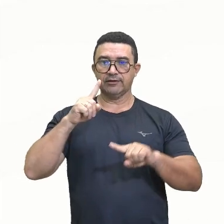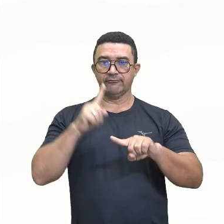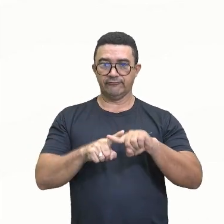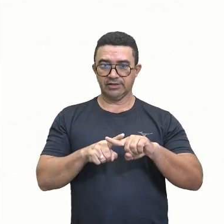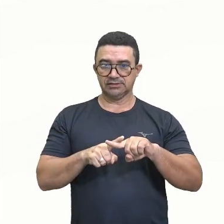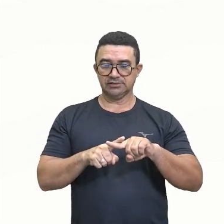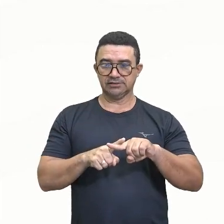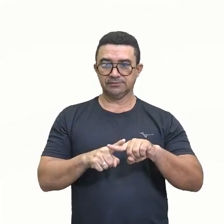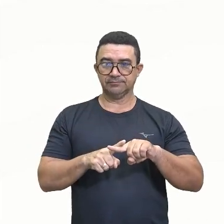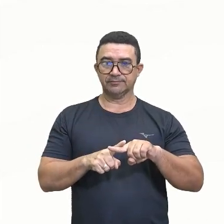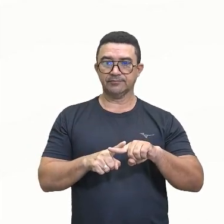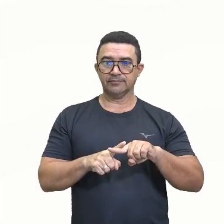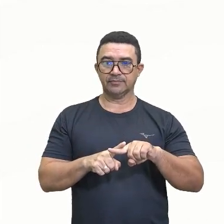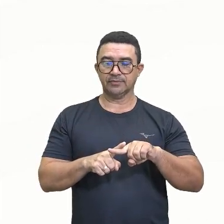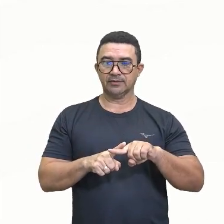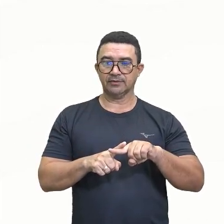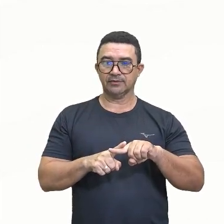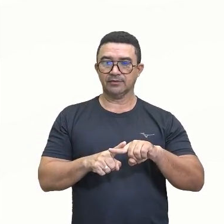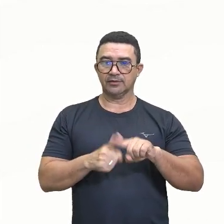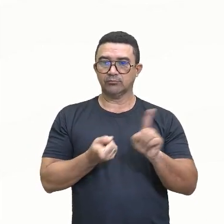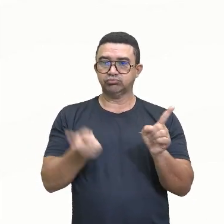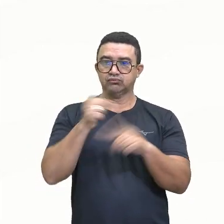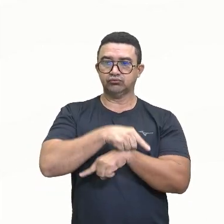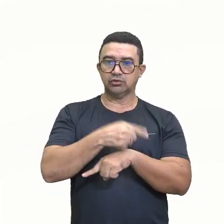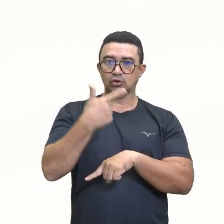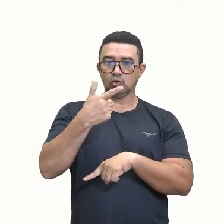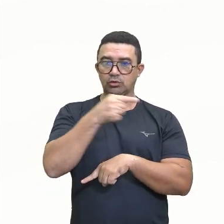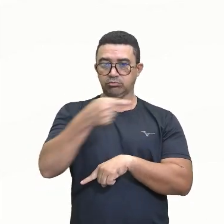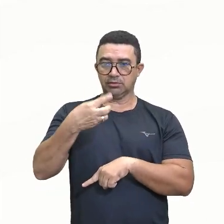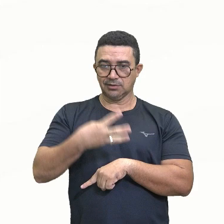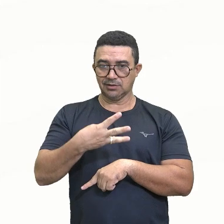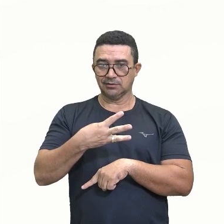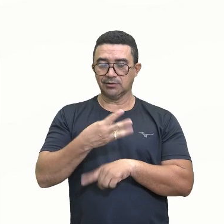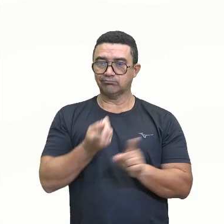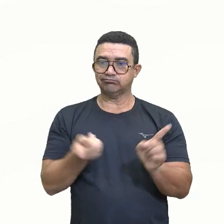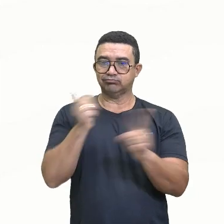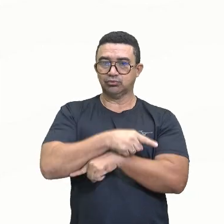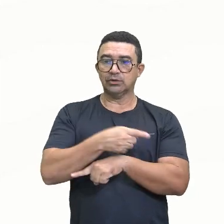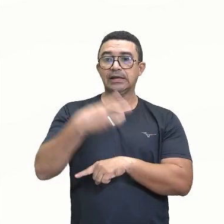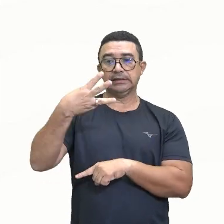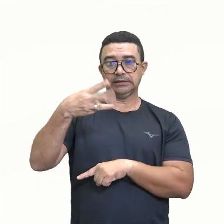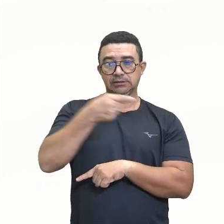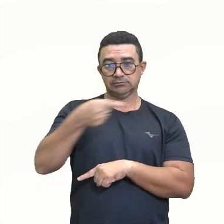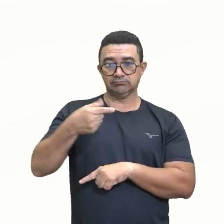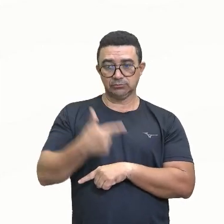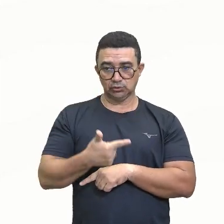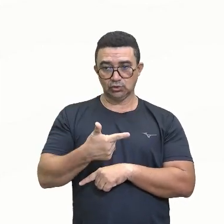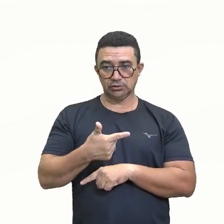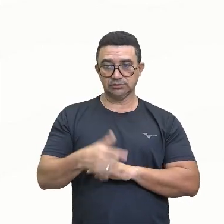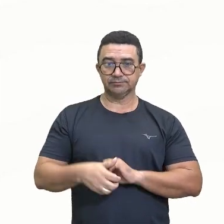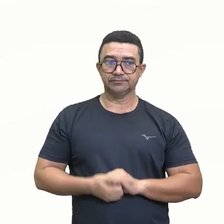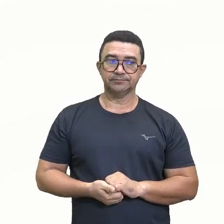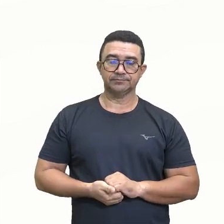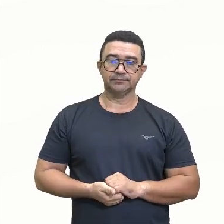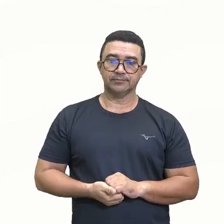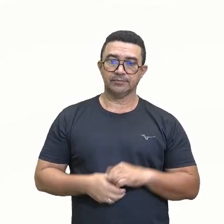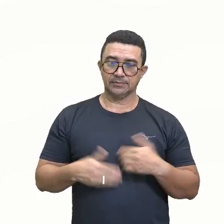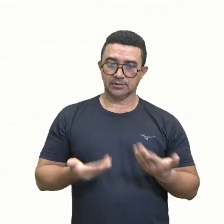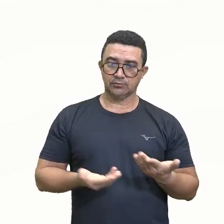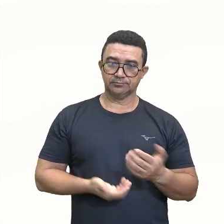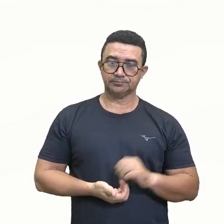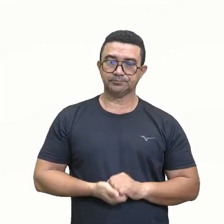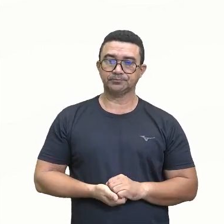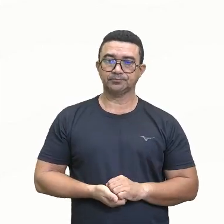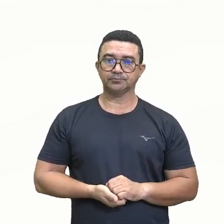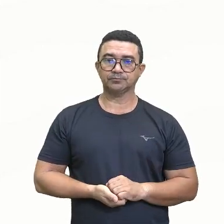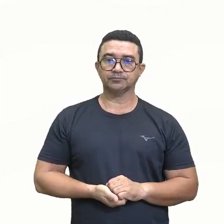de 2/3. O inverso de 2 sobre 3 é 3 sobre 2. Fazendo, então, isso, observem